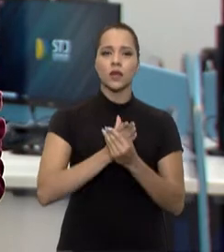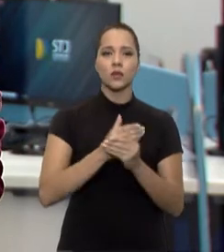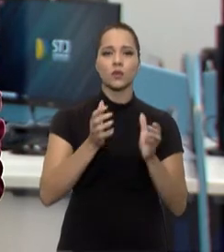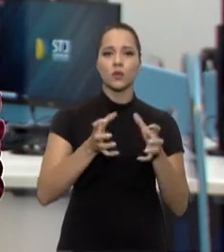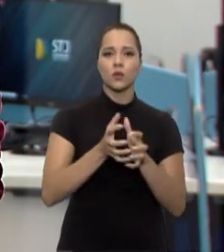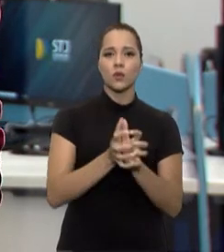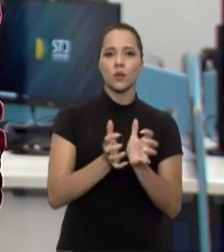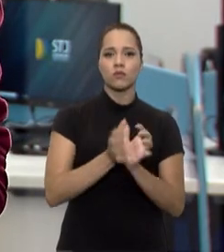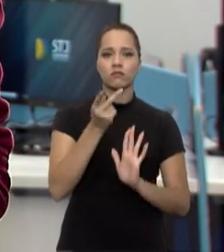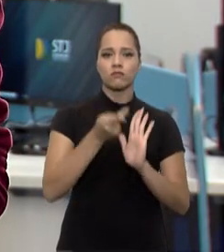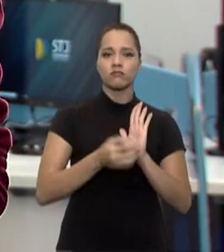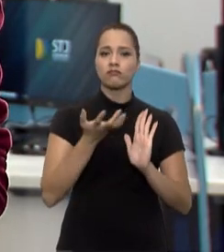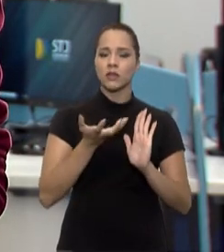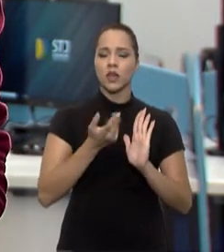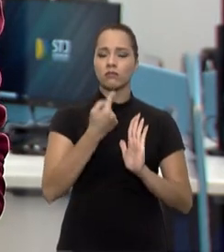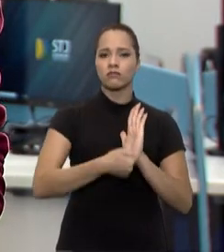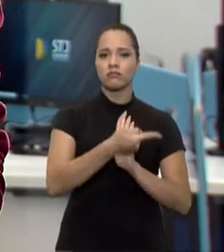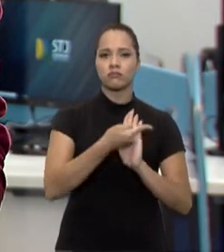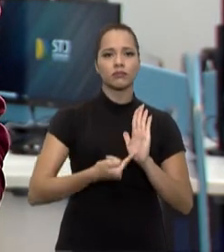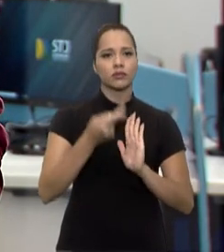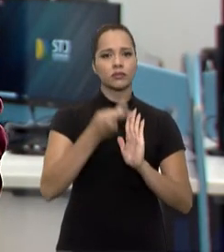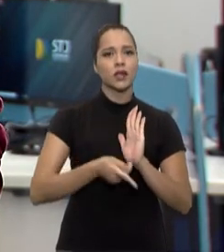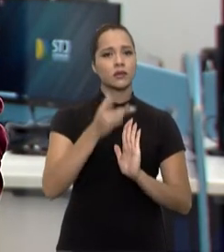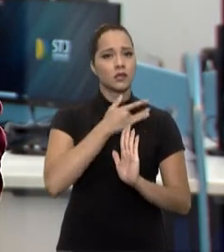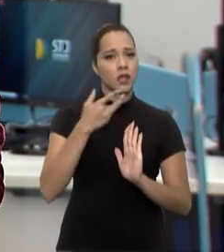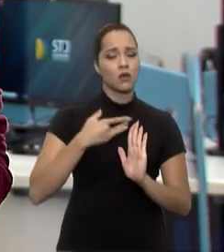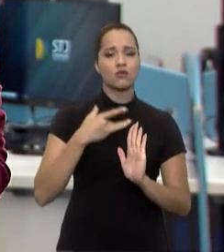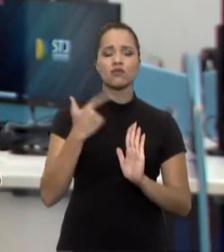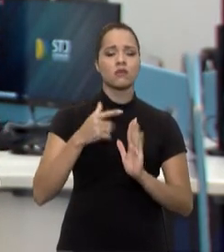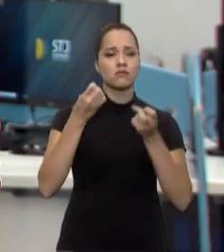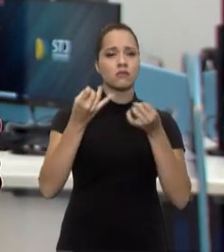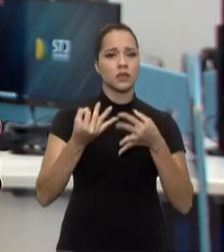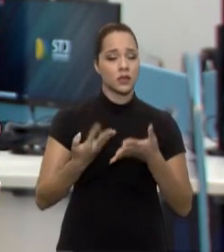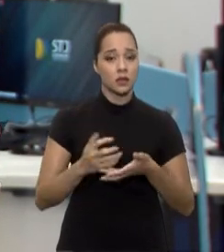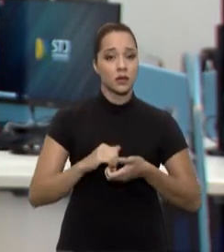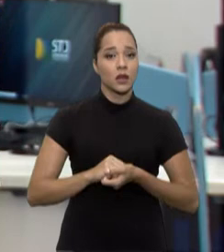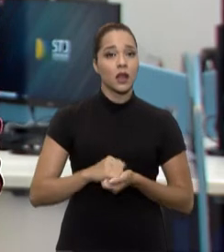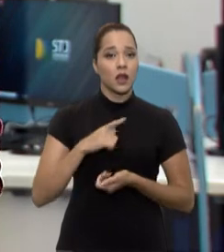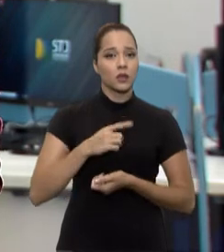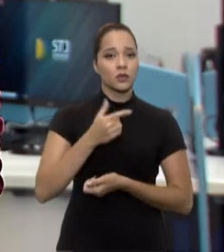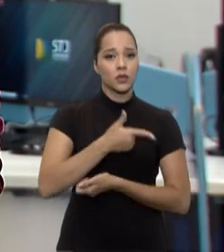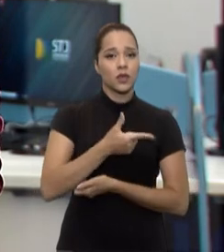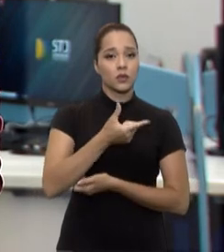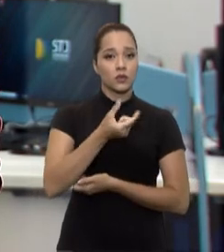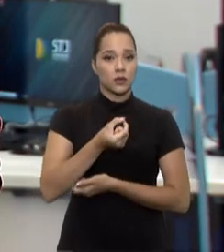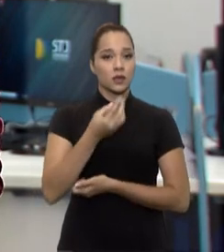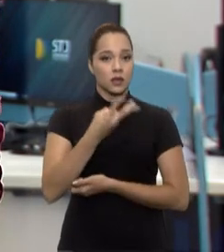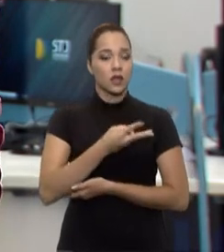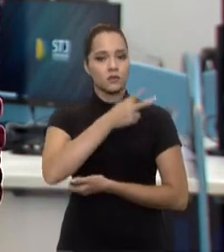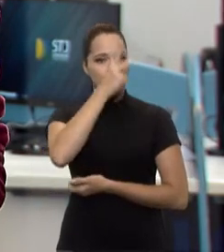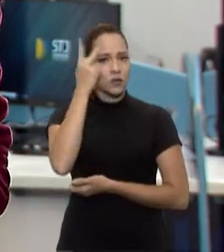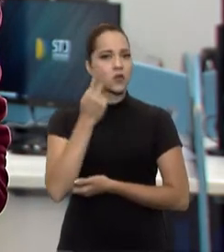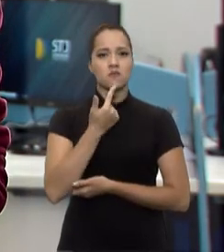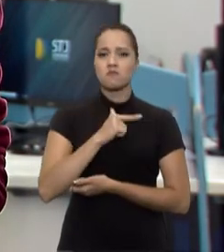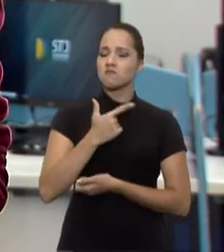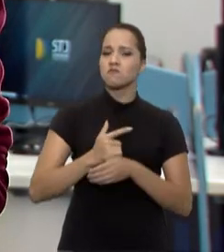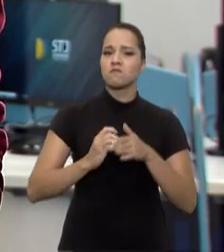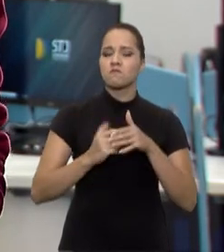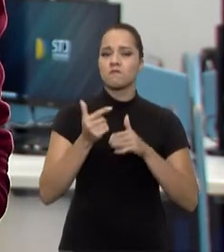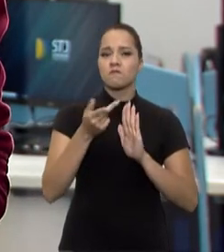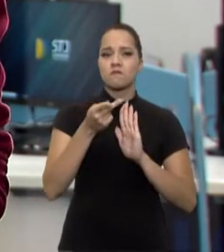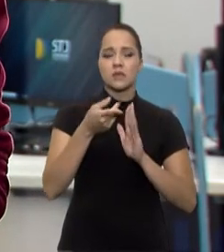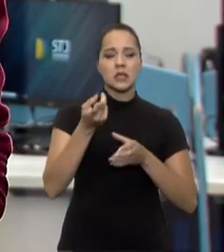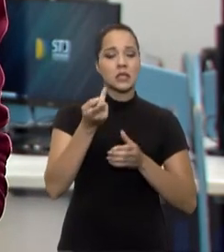de planos que queria rescindir o contrato de forma unilateral e imotivada, deixando 203 funcionários sem cobertura.